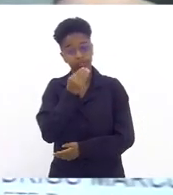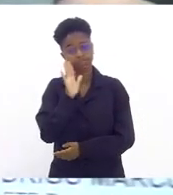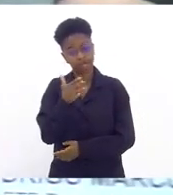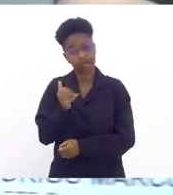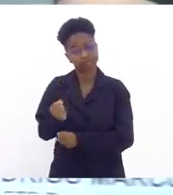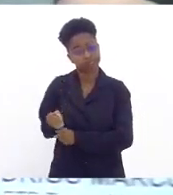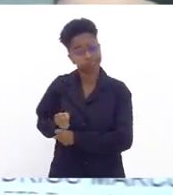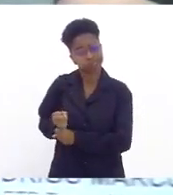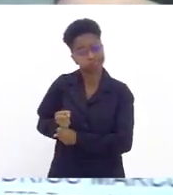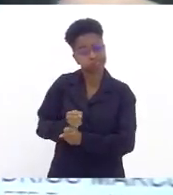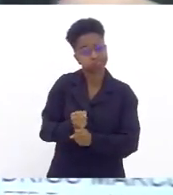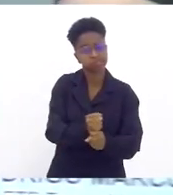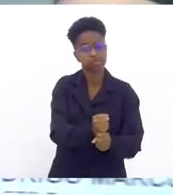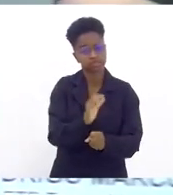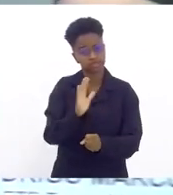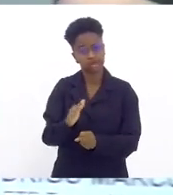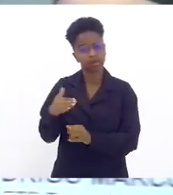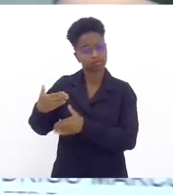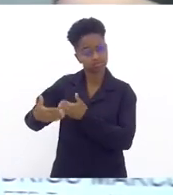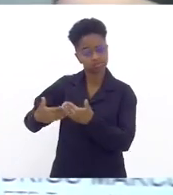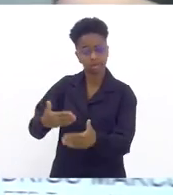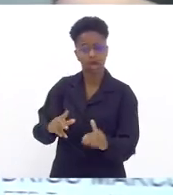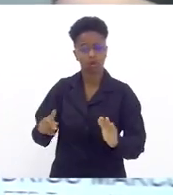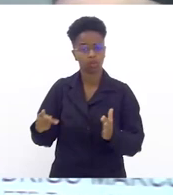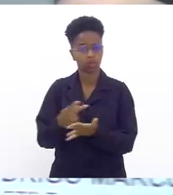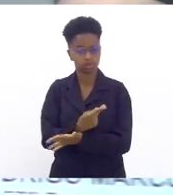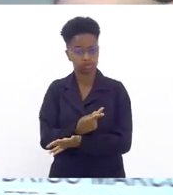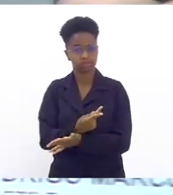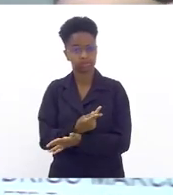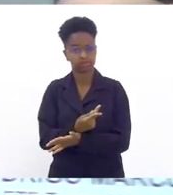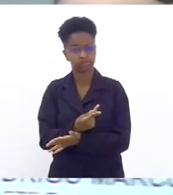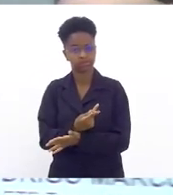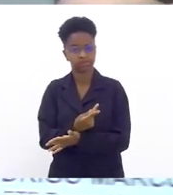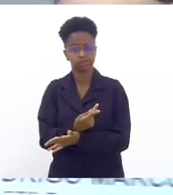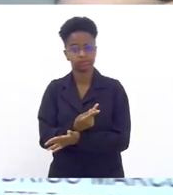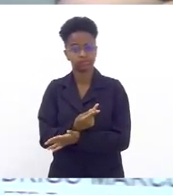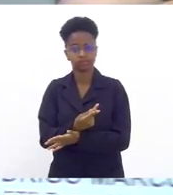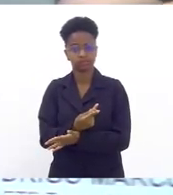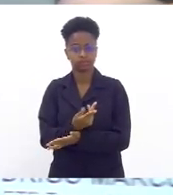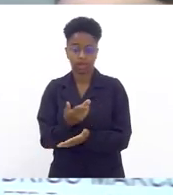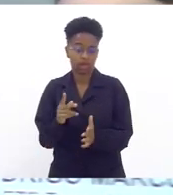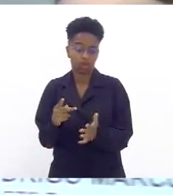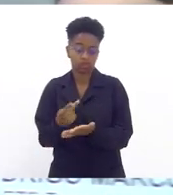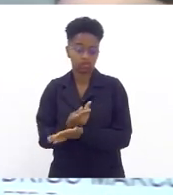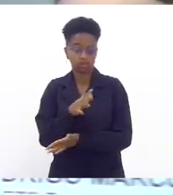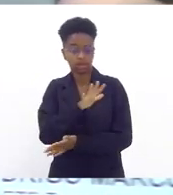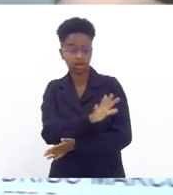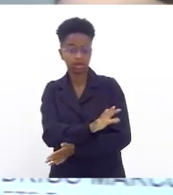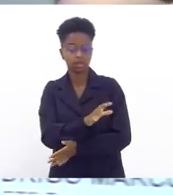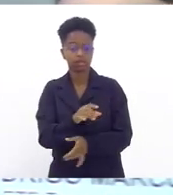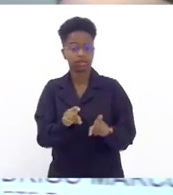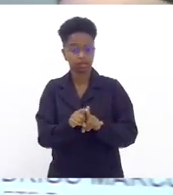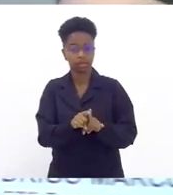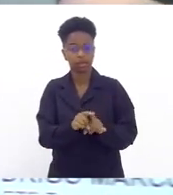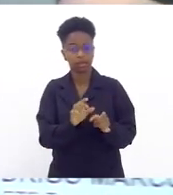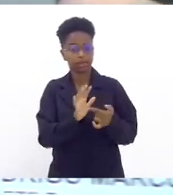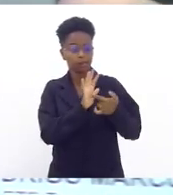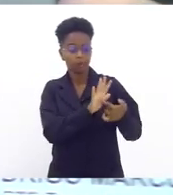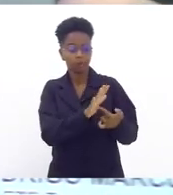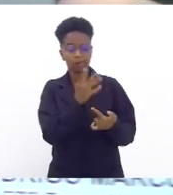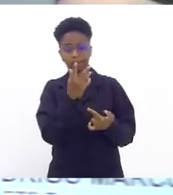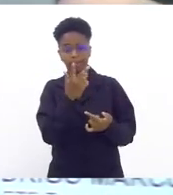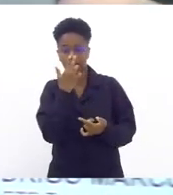passaram muitos processos ali né de que se perpetuou ali e se caracterizou naquele abando